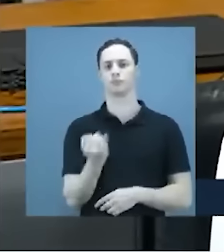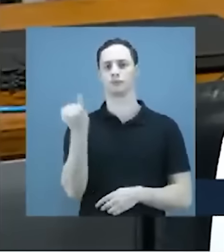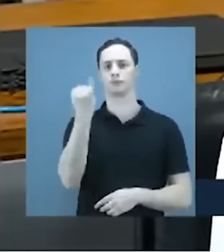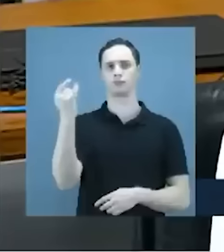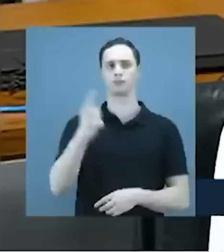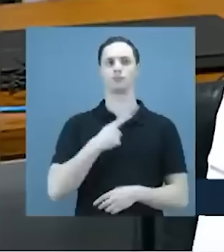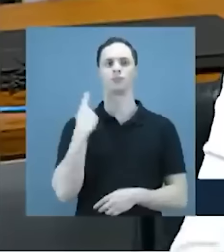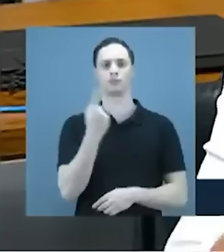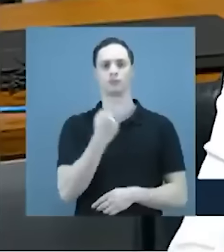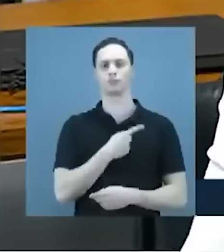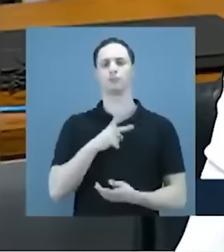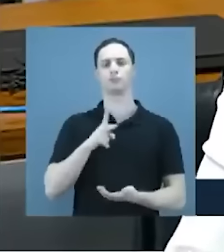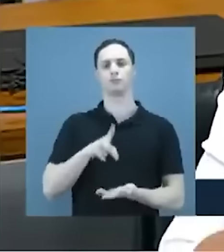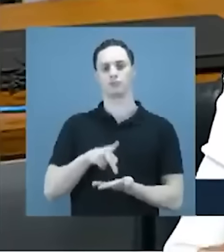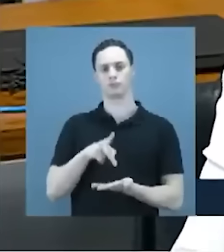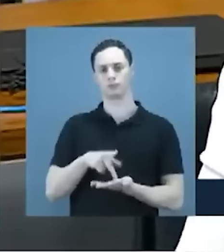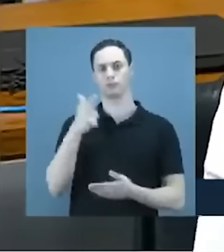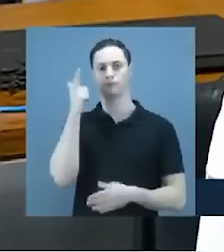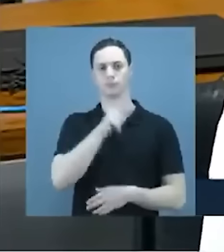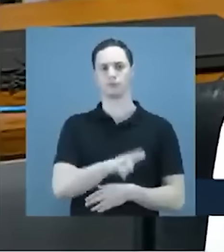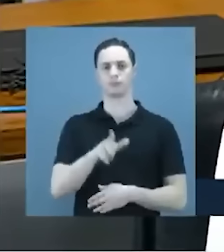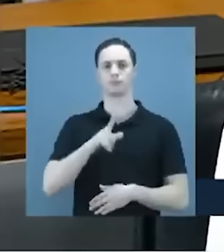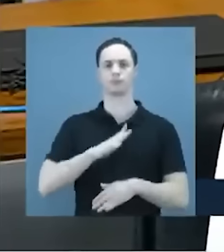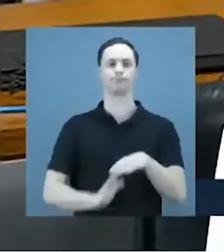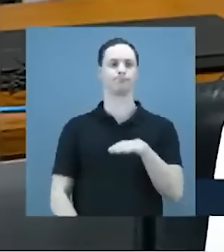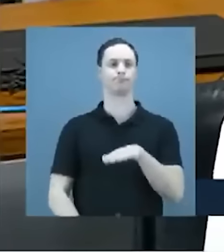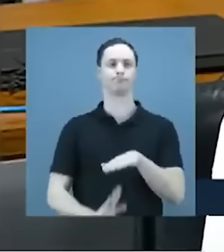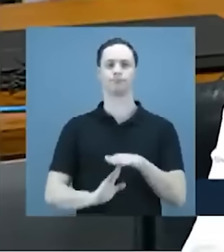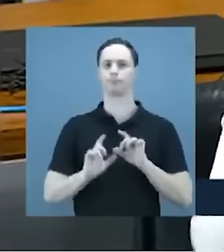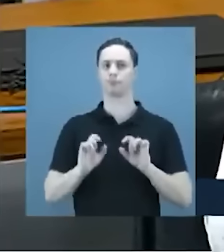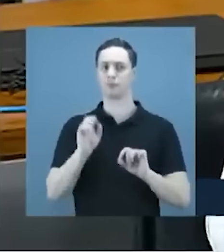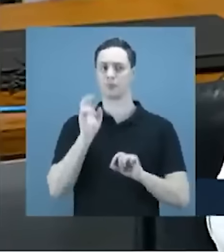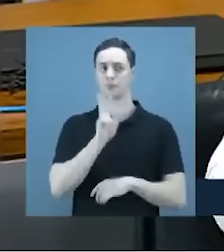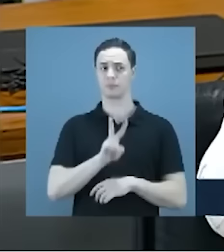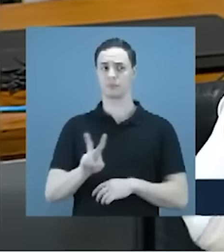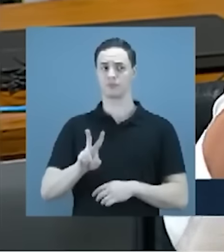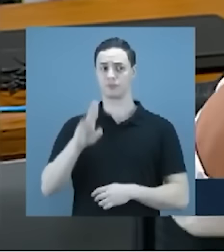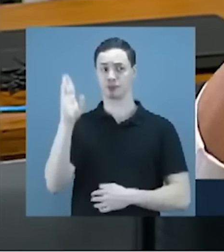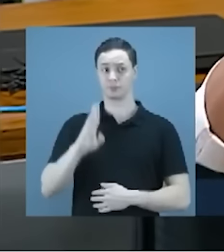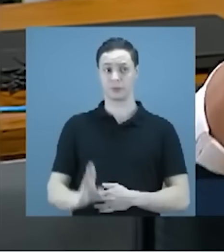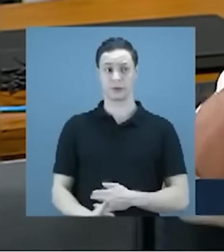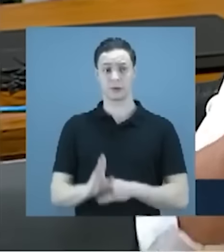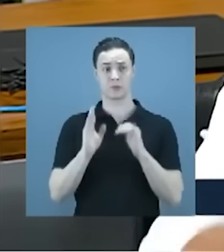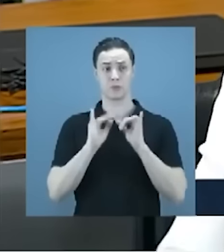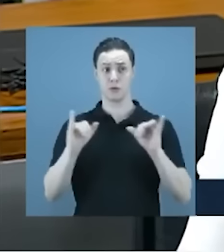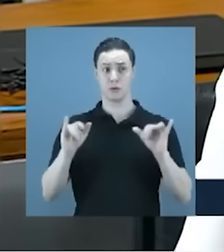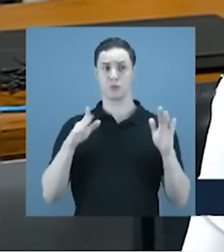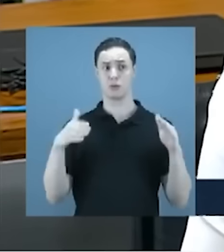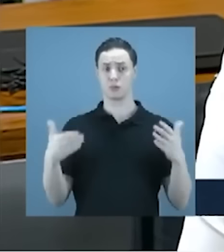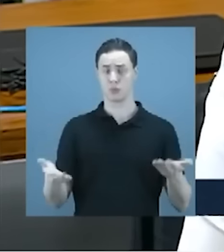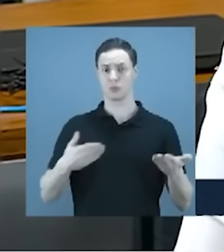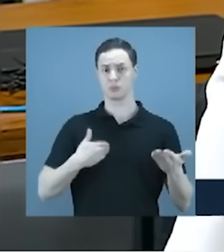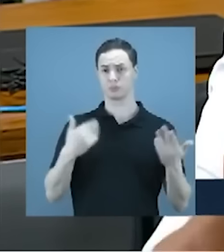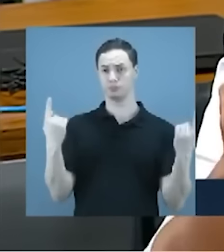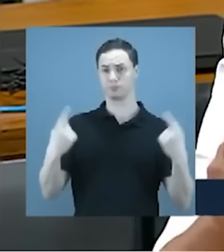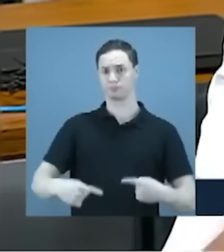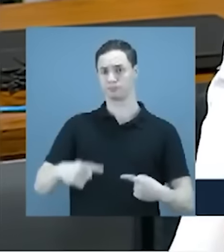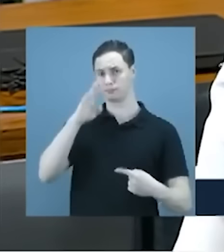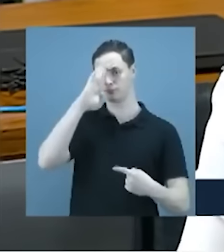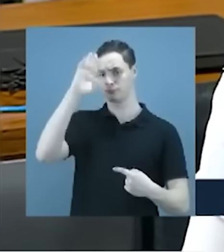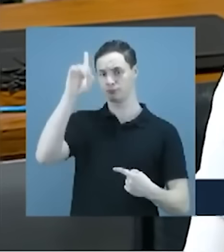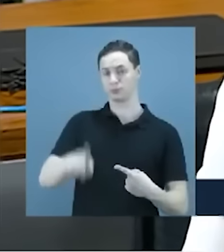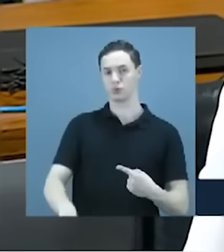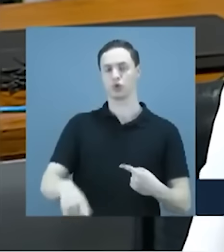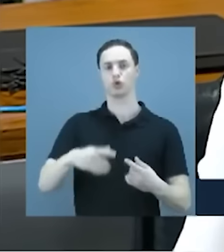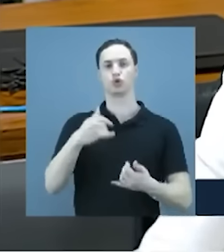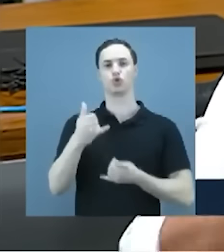nós realmente Barros o que a gente está vivenciando hoje no Brasil e dizer também que nós temos outro desafio daqui a pouco que são jogos